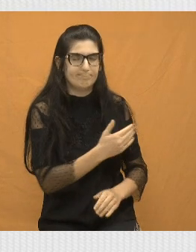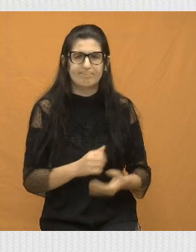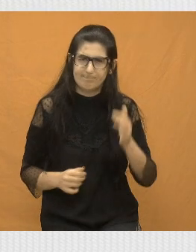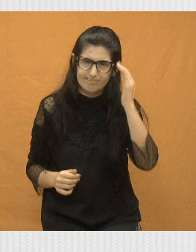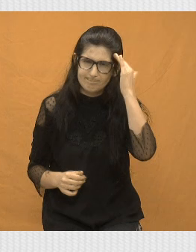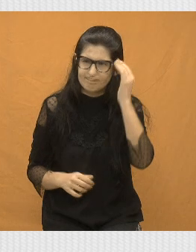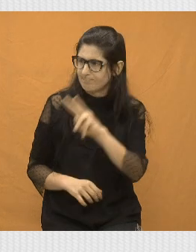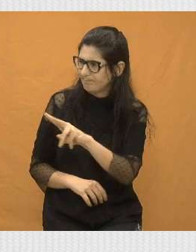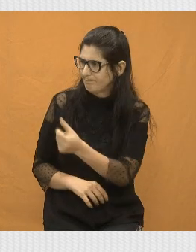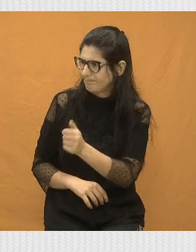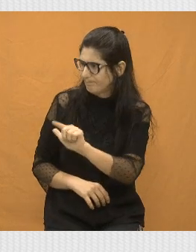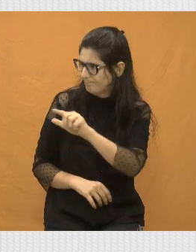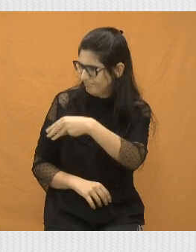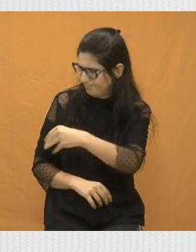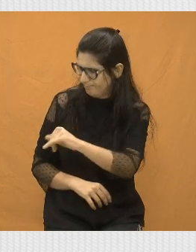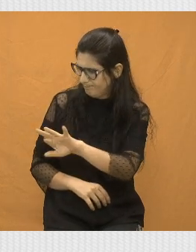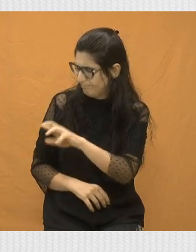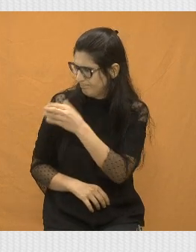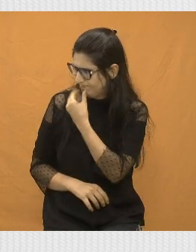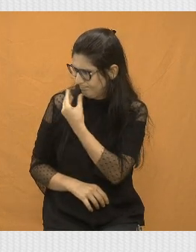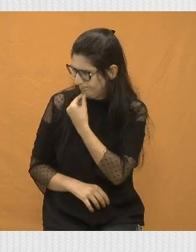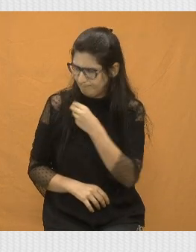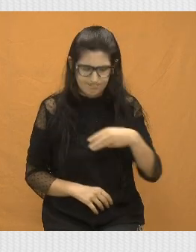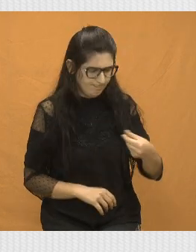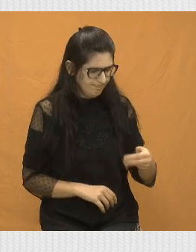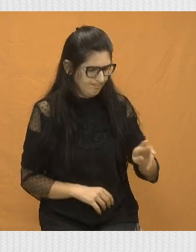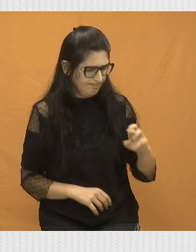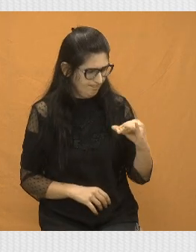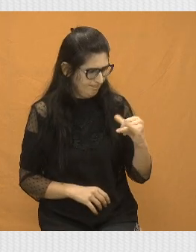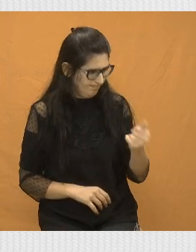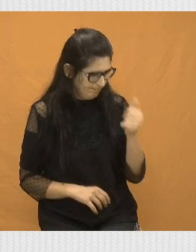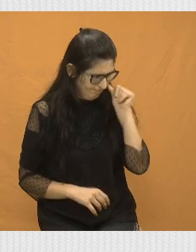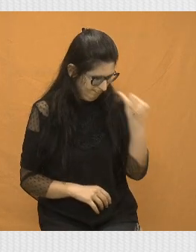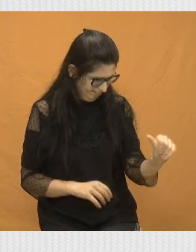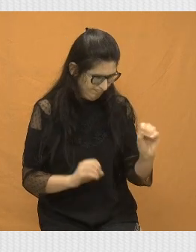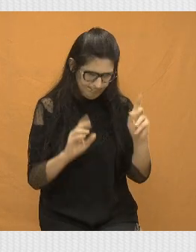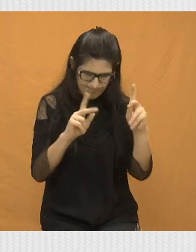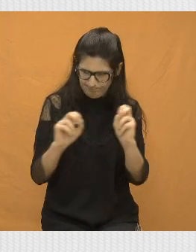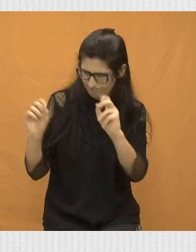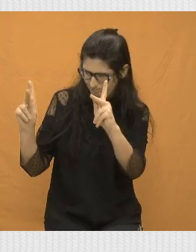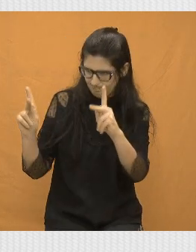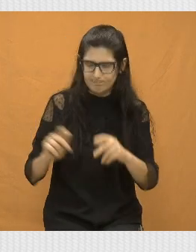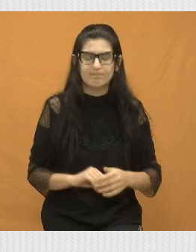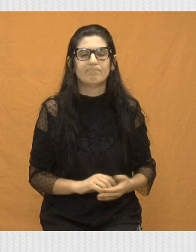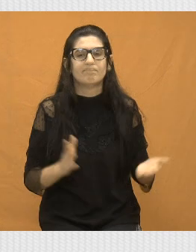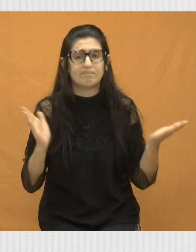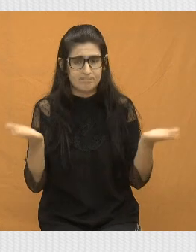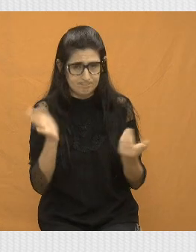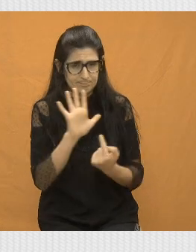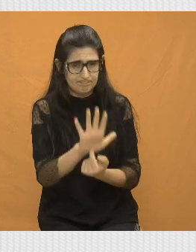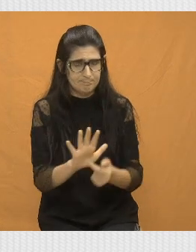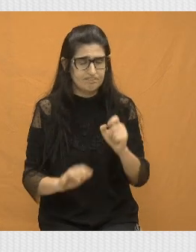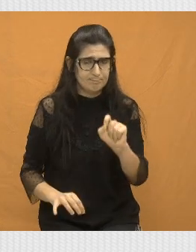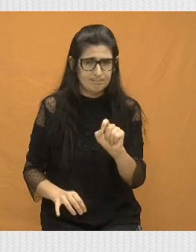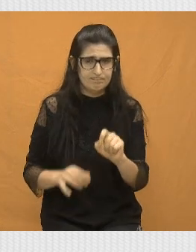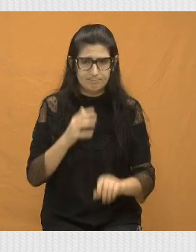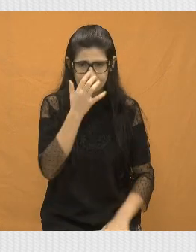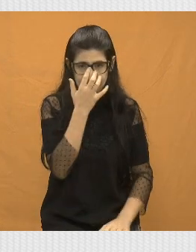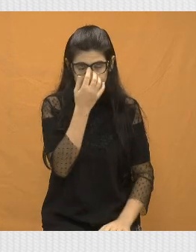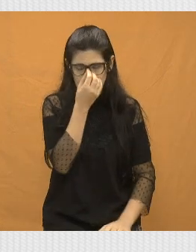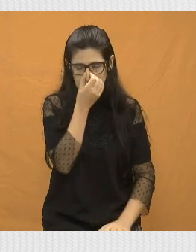Localizado, Valmir? Márcia? Ok. Então vamos. Esse demonstrativo, ele traz